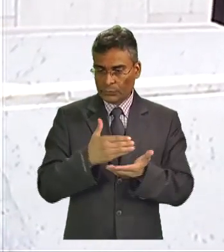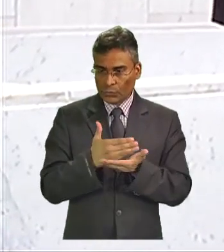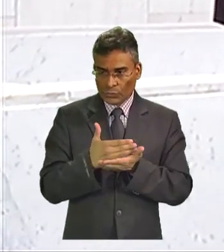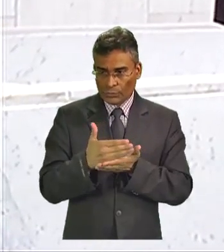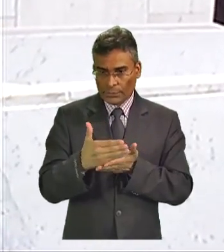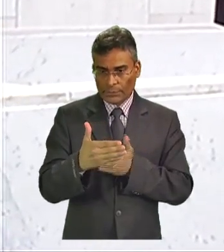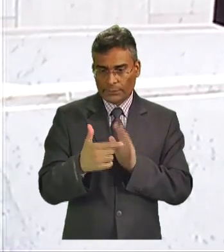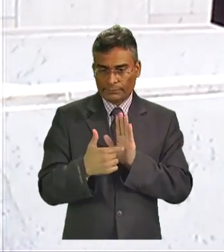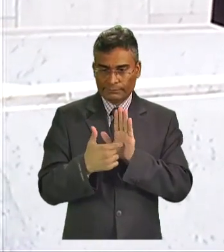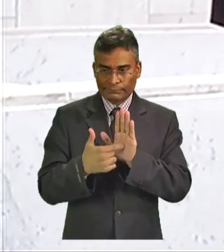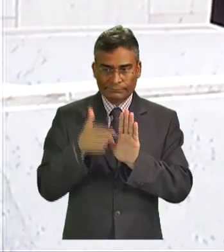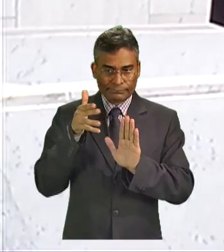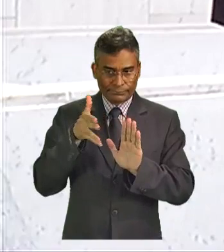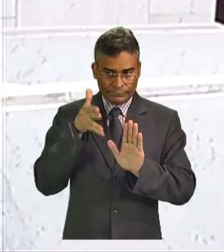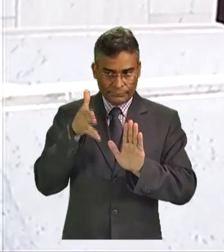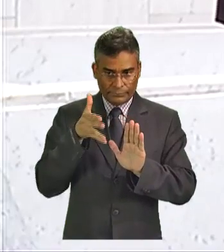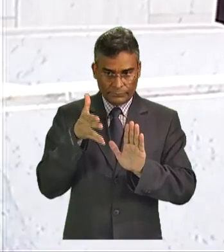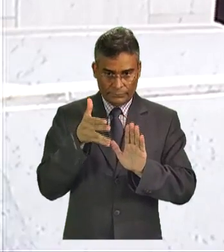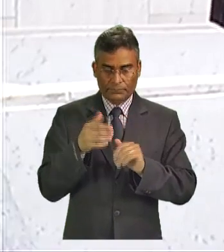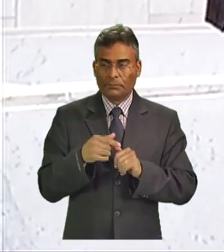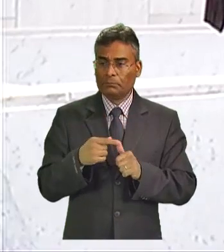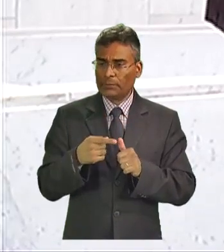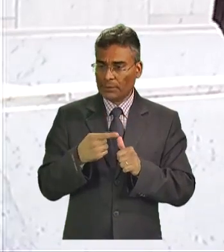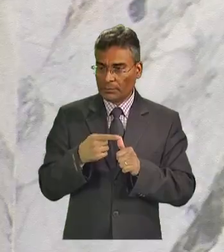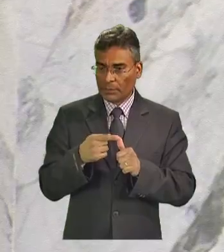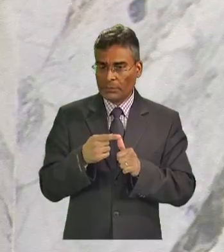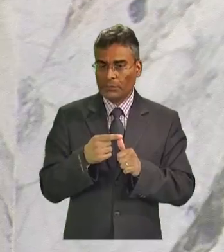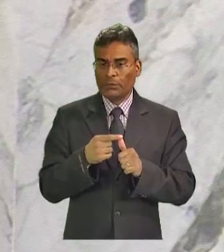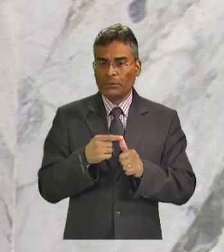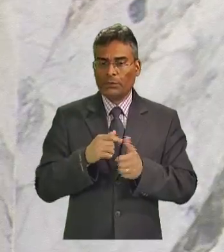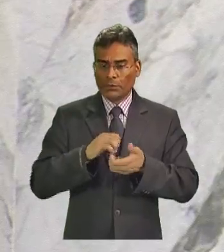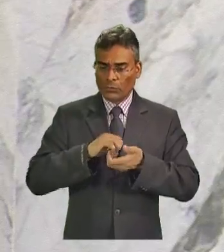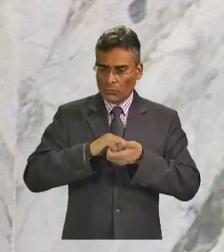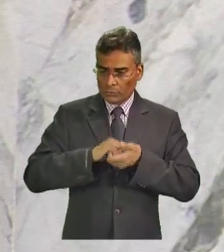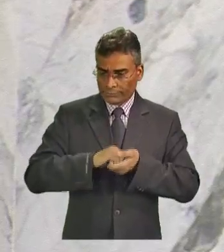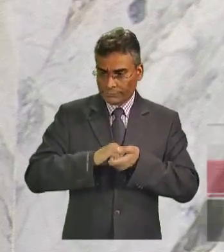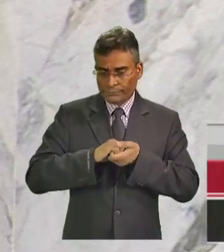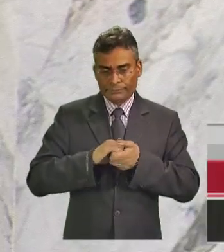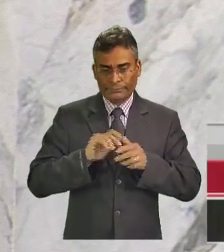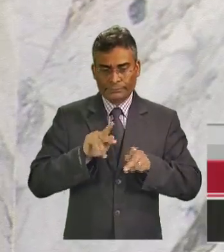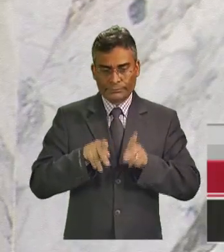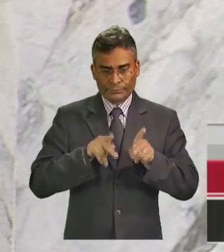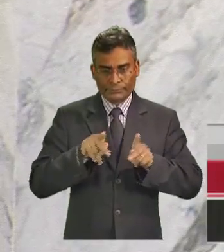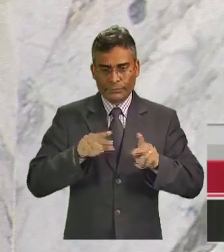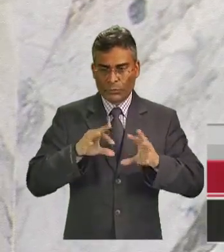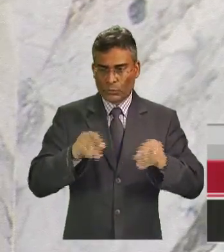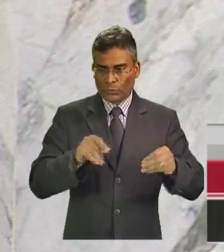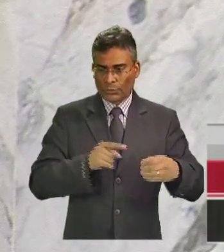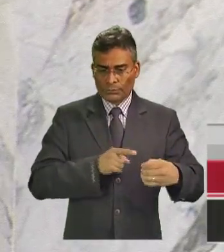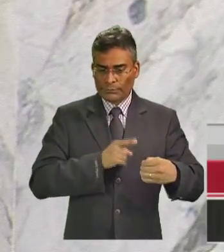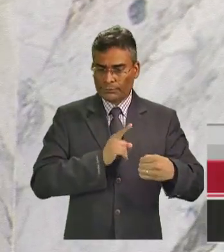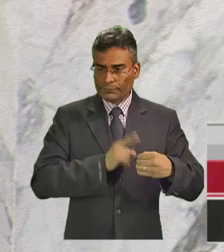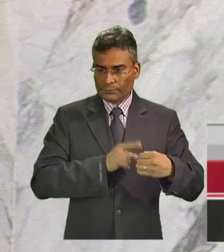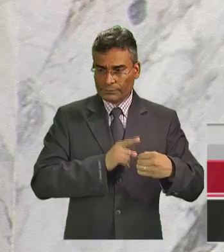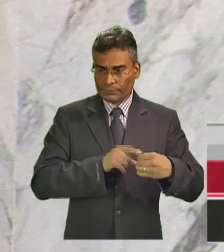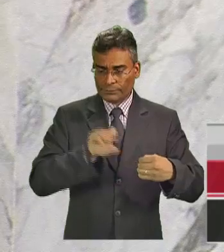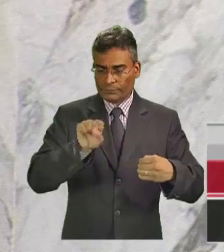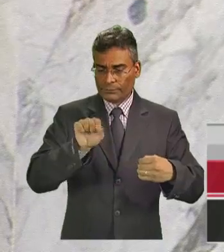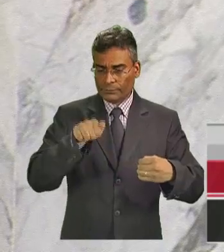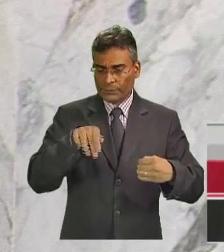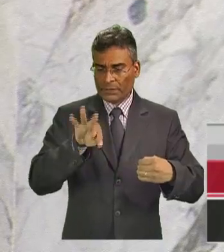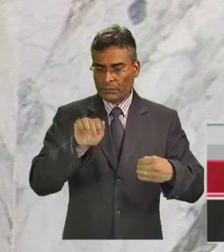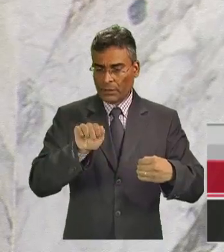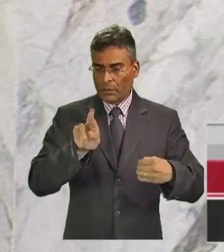primeiro as minhas palavras aqui, cumprimentando hoje toda a população da querida cidade de Santa Rosa